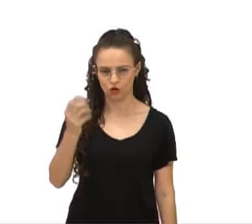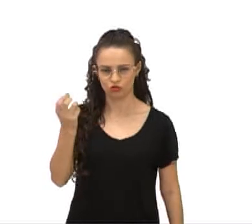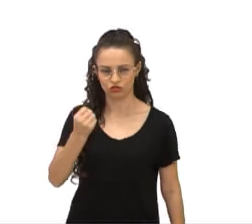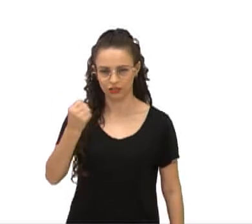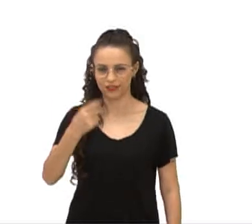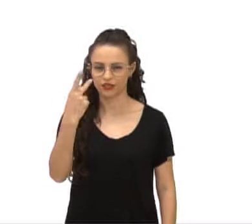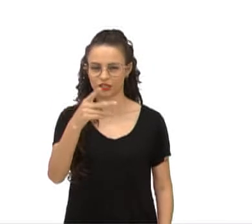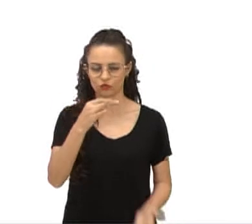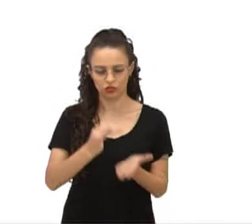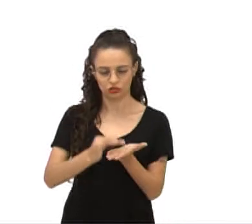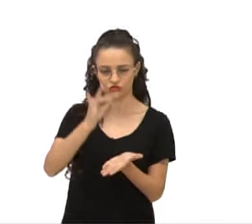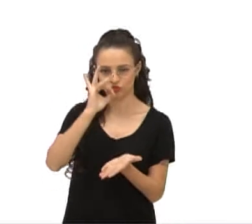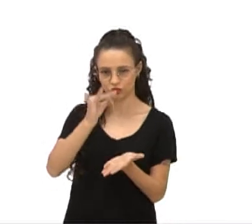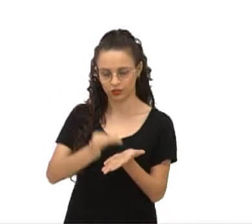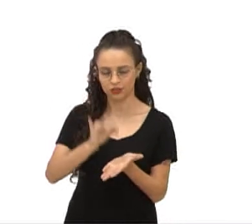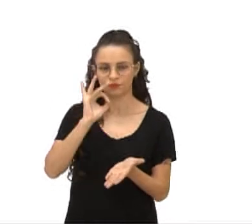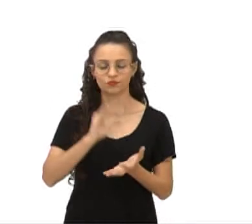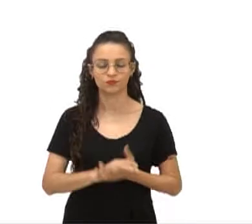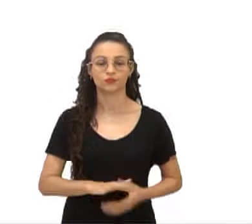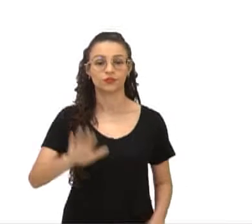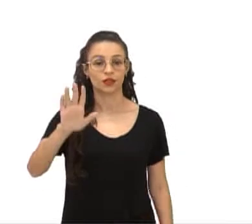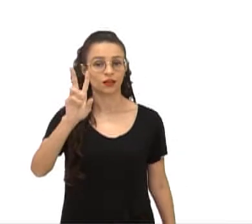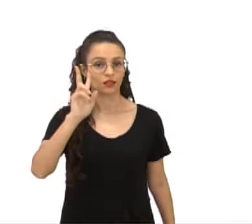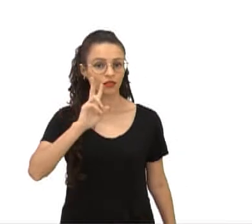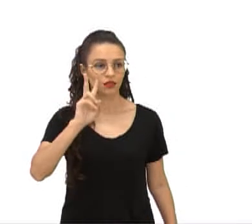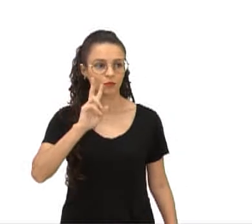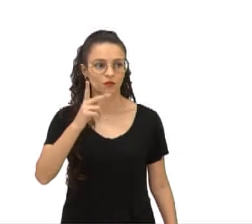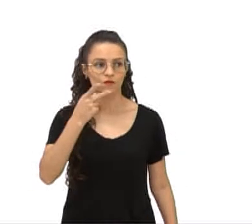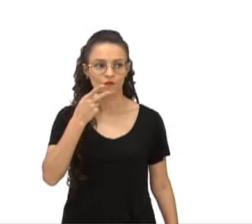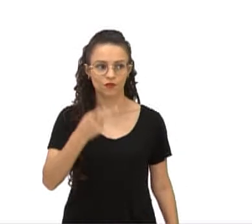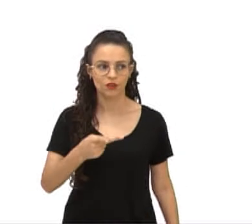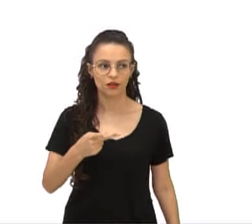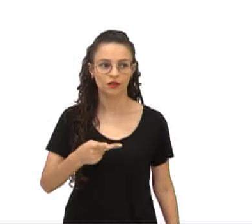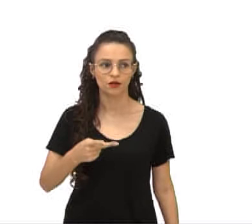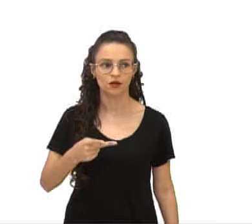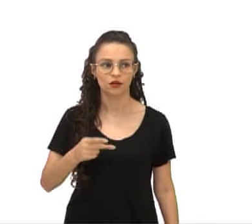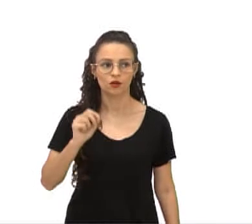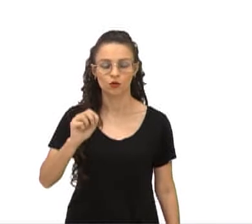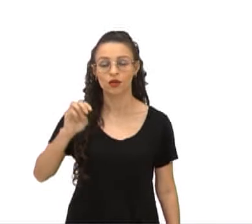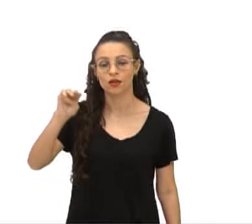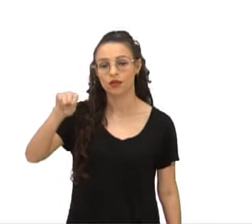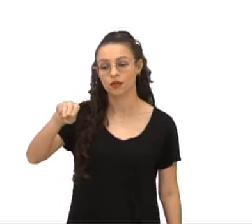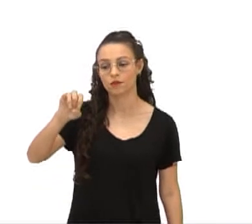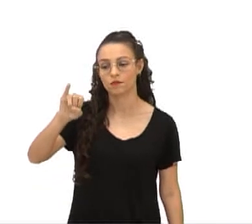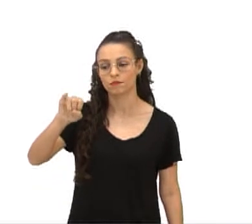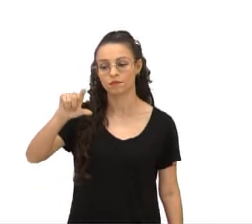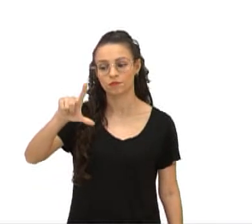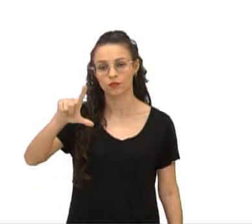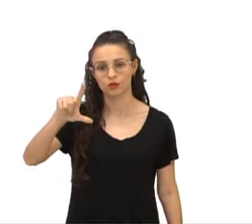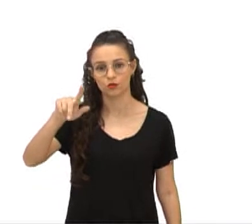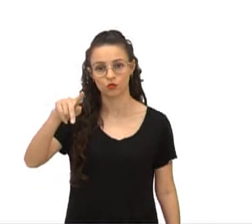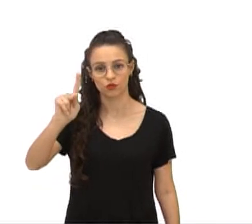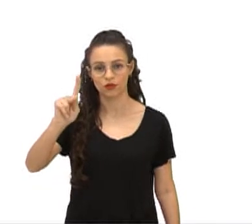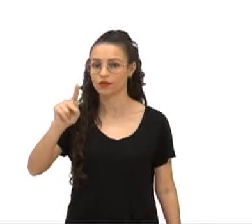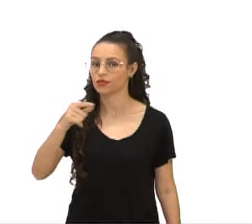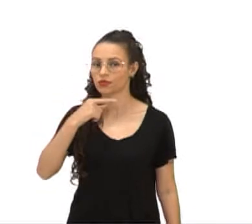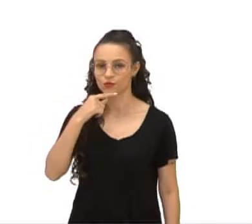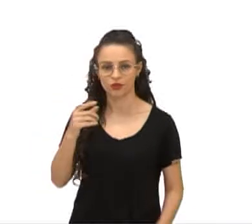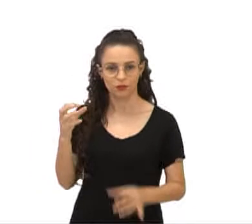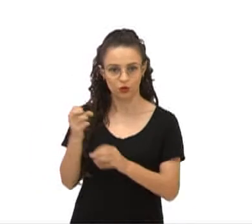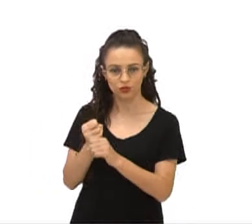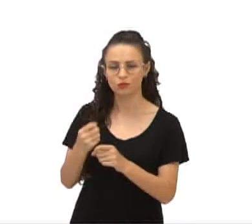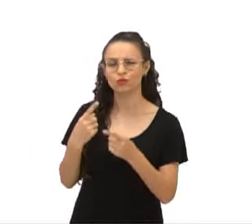sua xícara né a lembra ausência que a titia falou mil que é incontável por ser